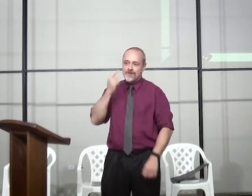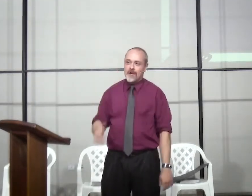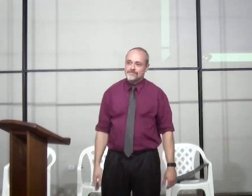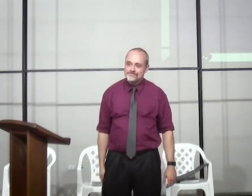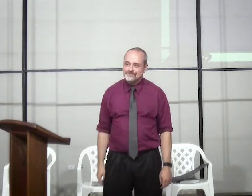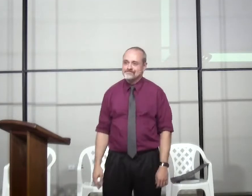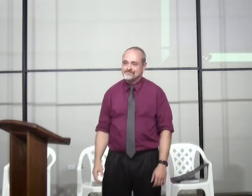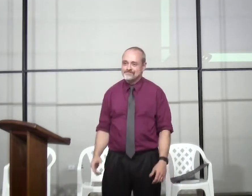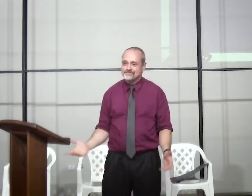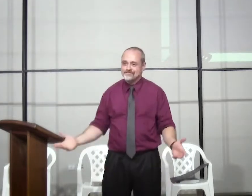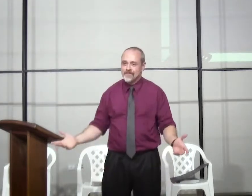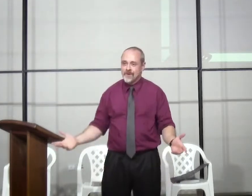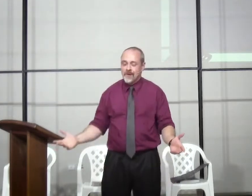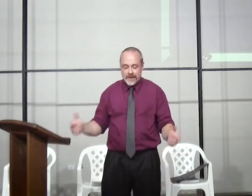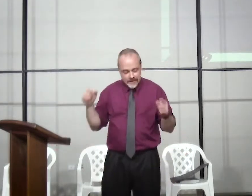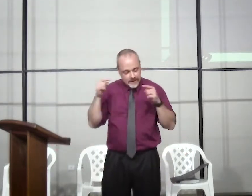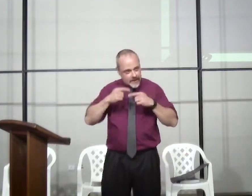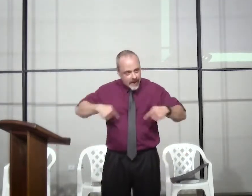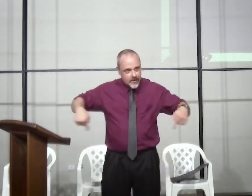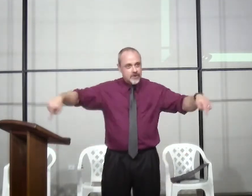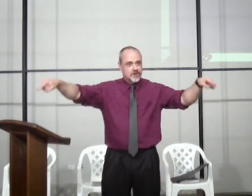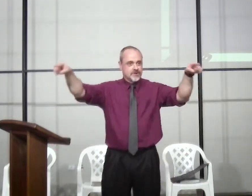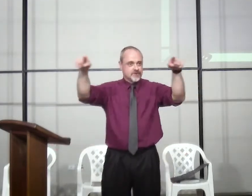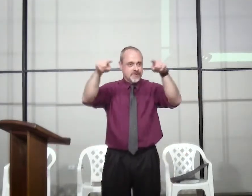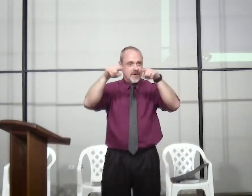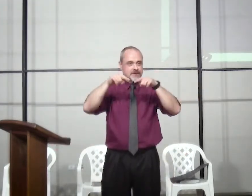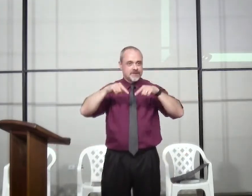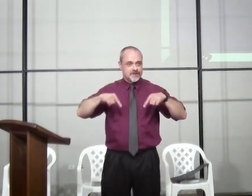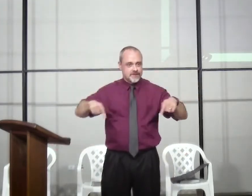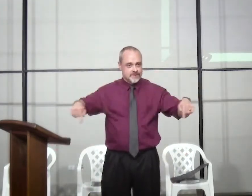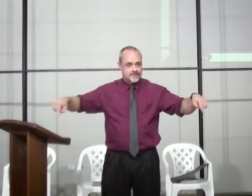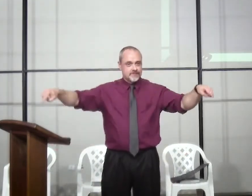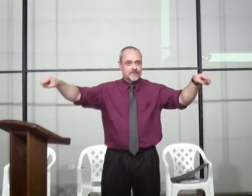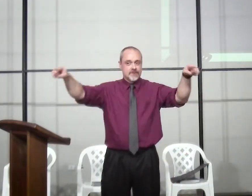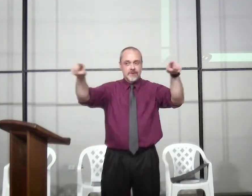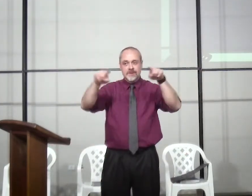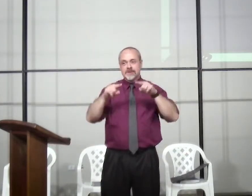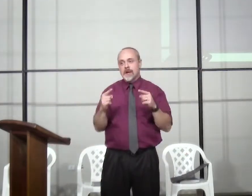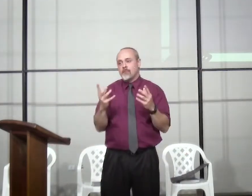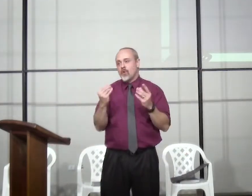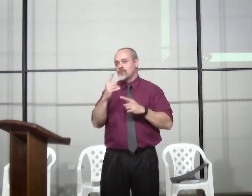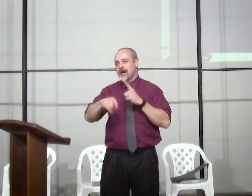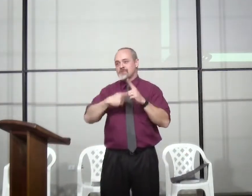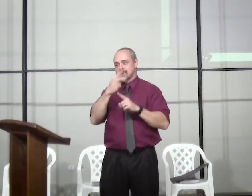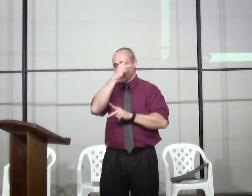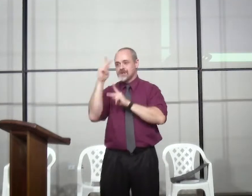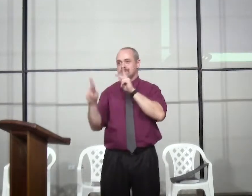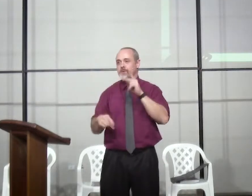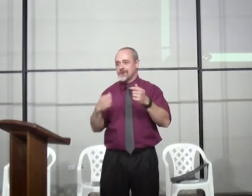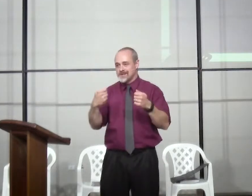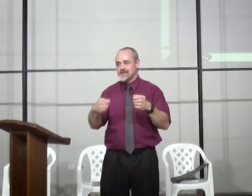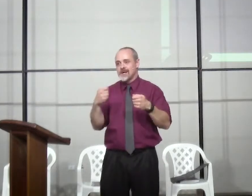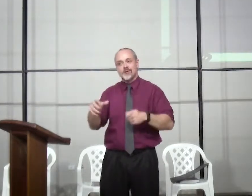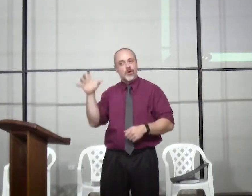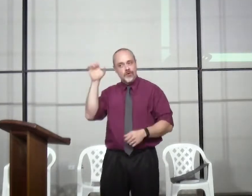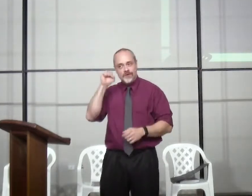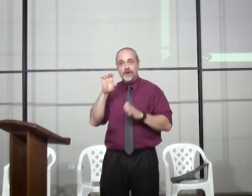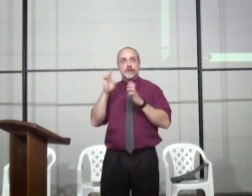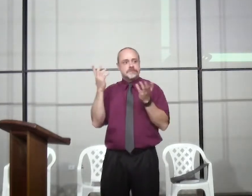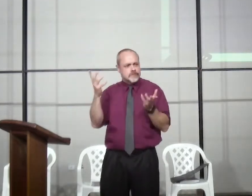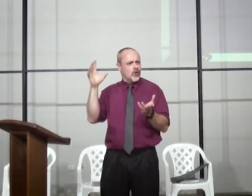parar e pensar que ao redor de vocês tem muito mais pessoas que estão